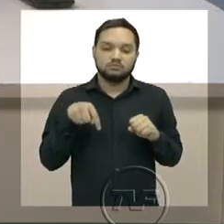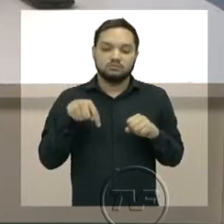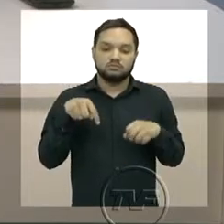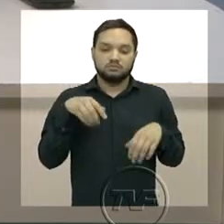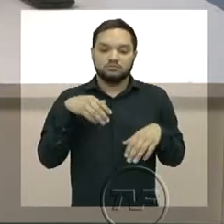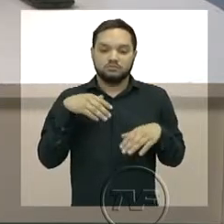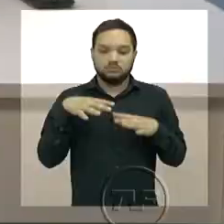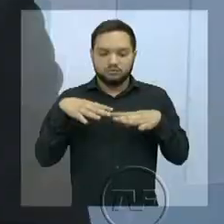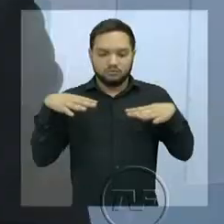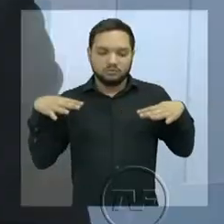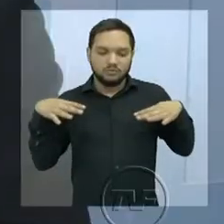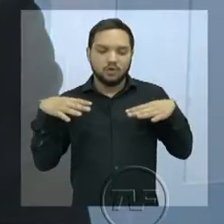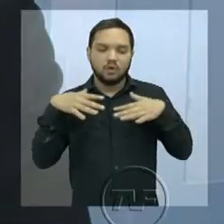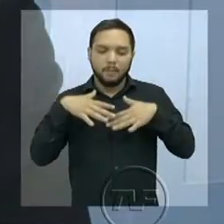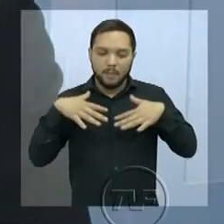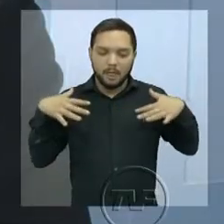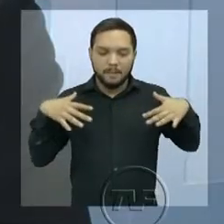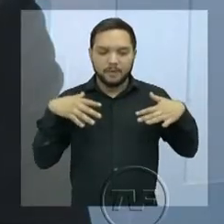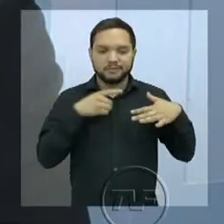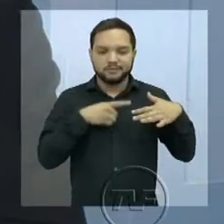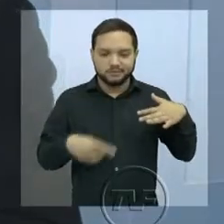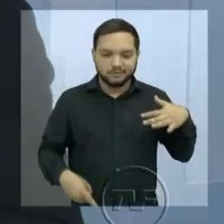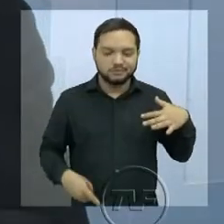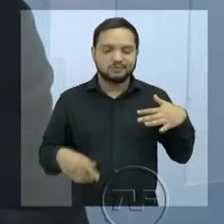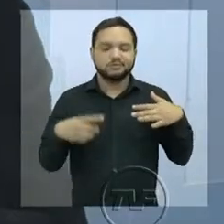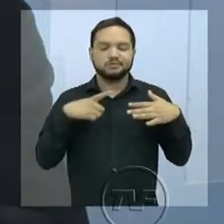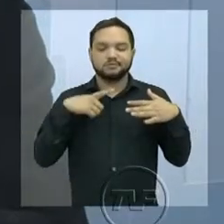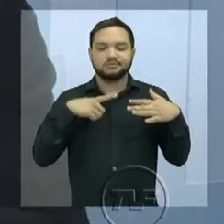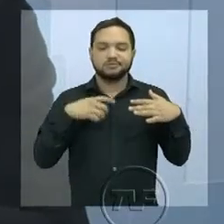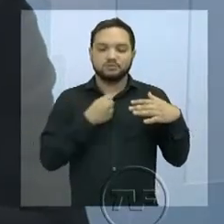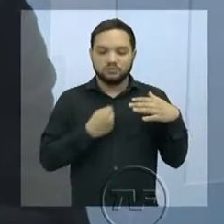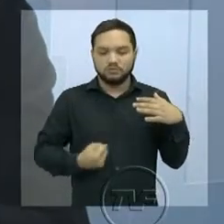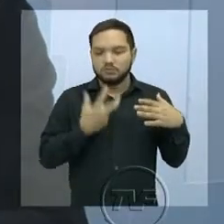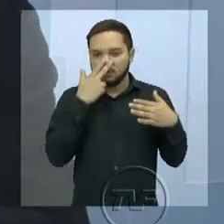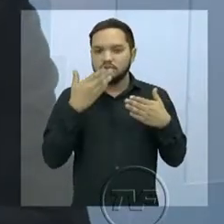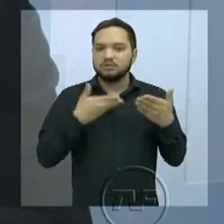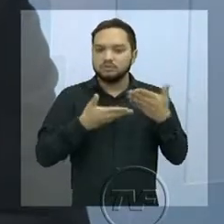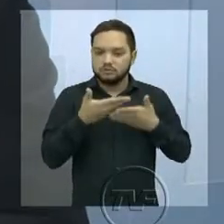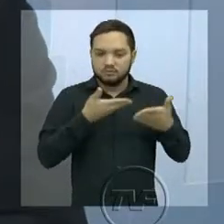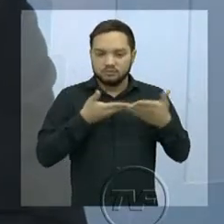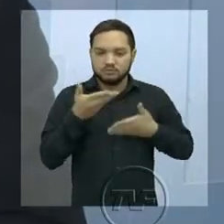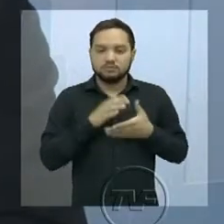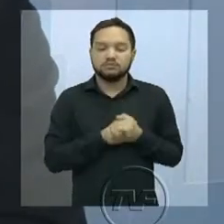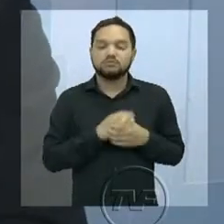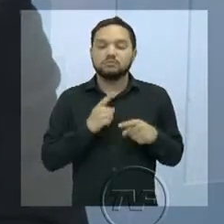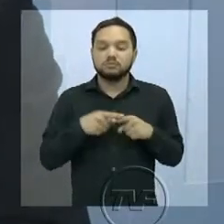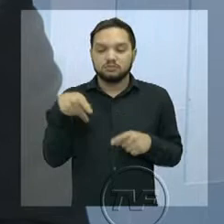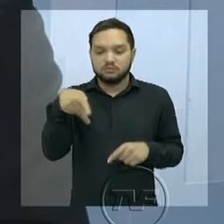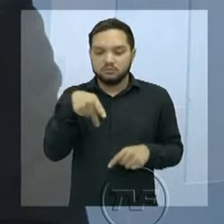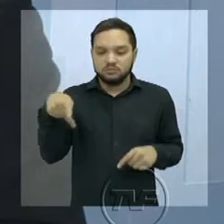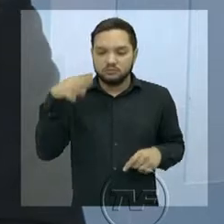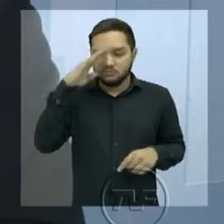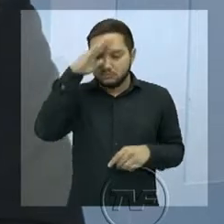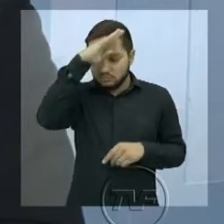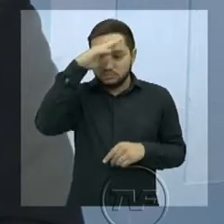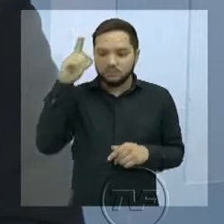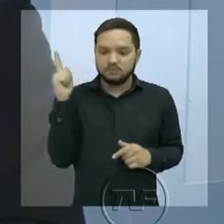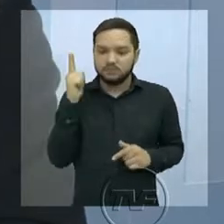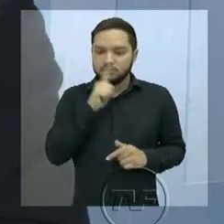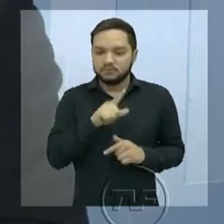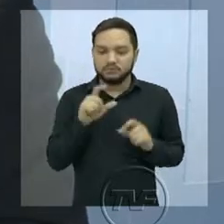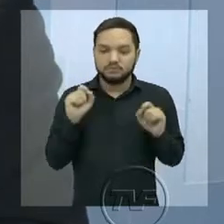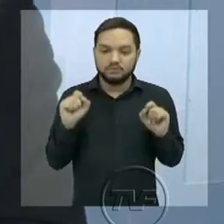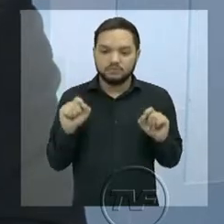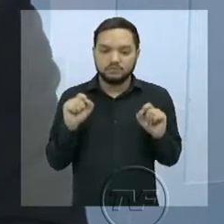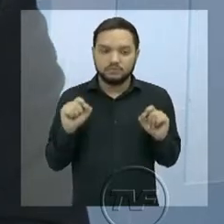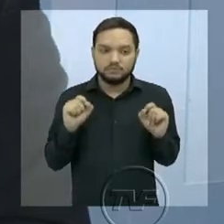governo? Eu acho que, de alguma maneira, uma das grandes vitórias que o presidente Jair Messias Bolsonaro teve